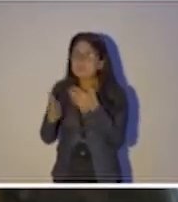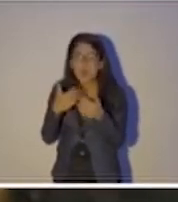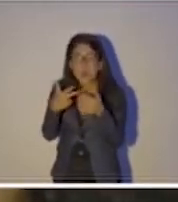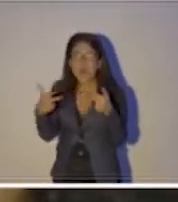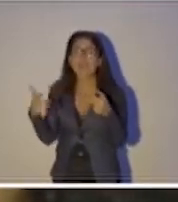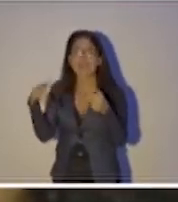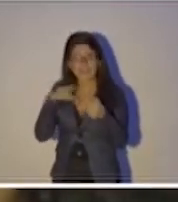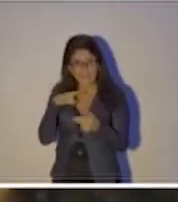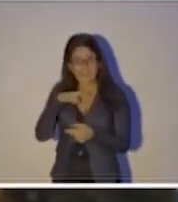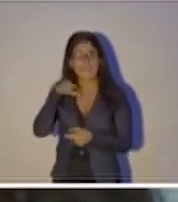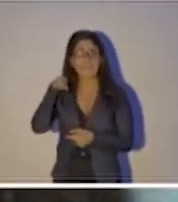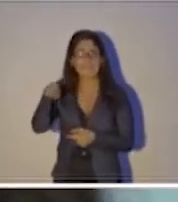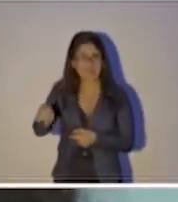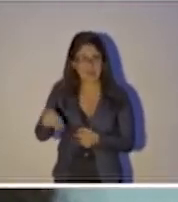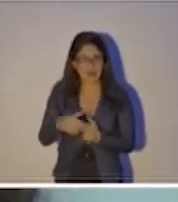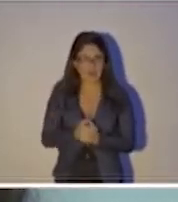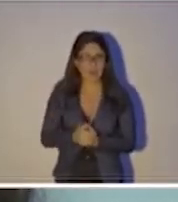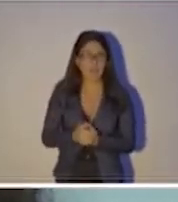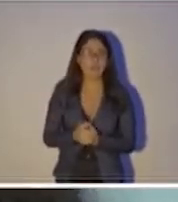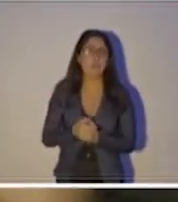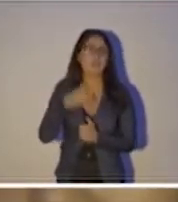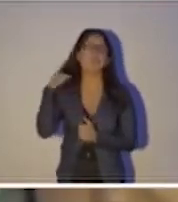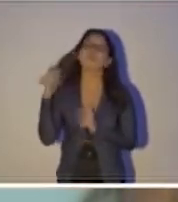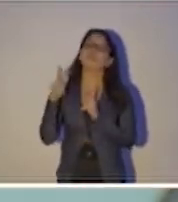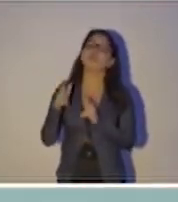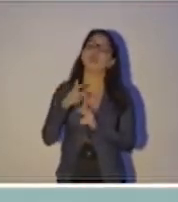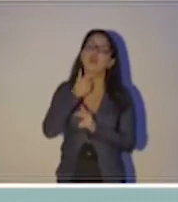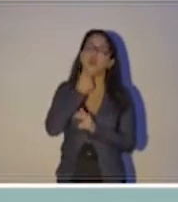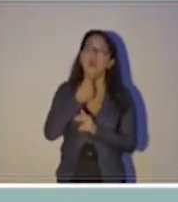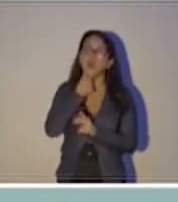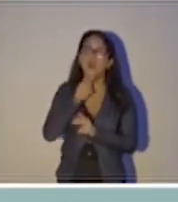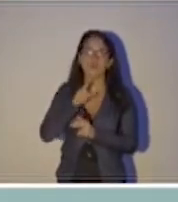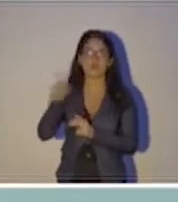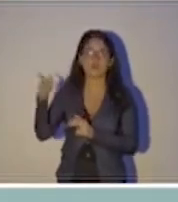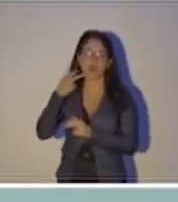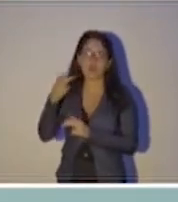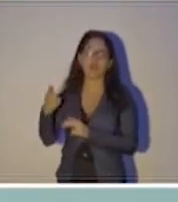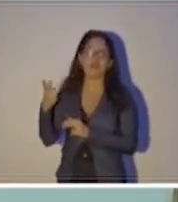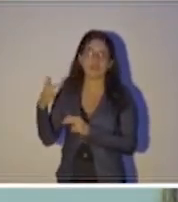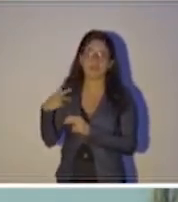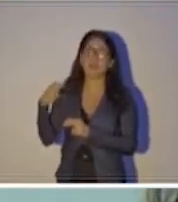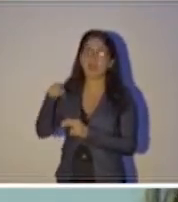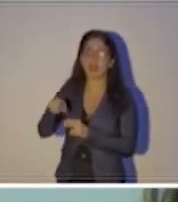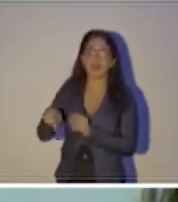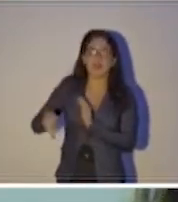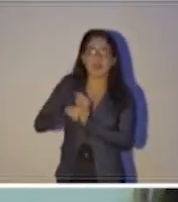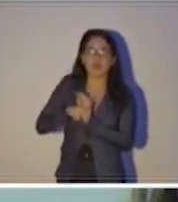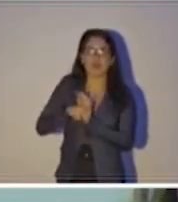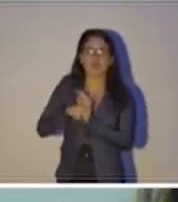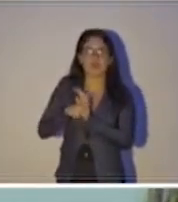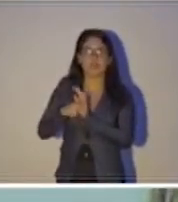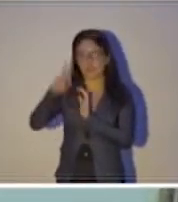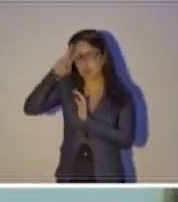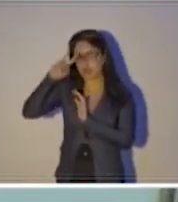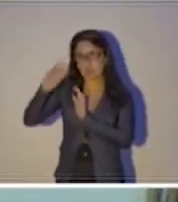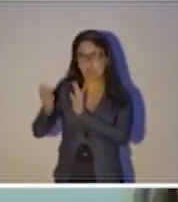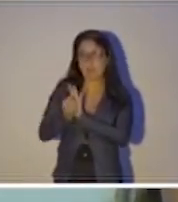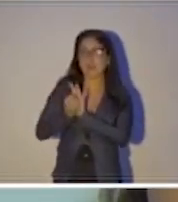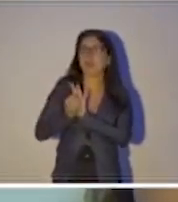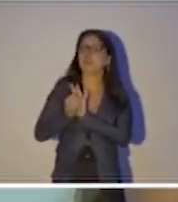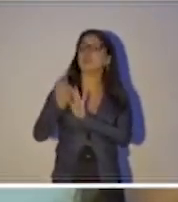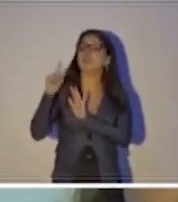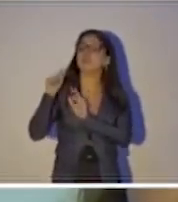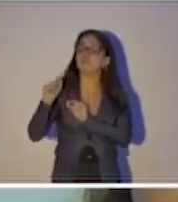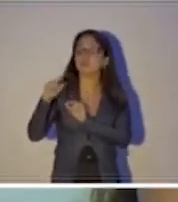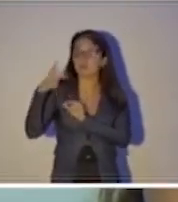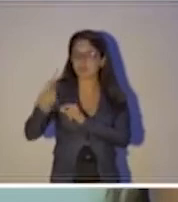poeta, o cronista Onildo Almeida, é patrimônio cultural do Brasil. Ainda bem. Bora, Juan, vai se atrasar,